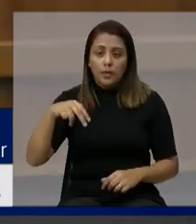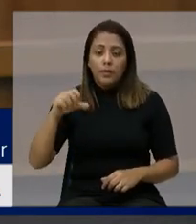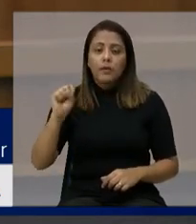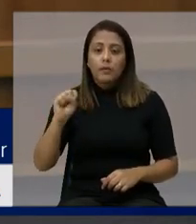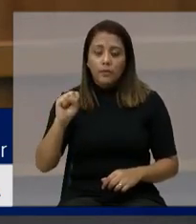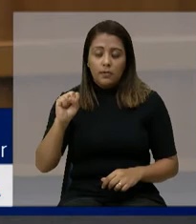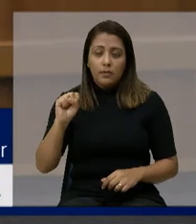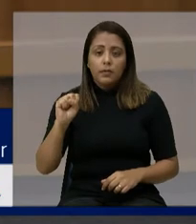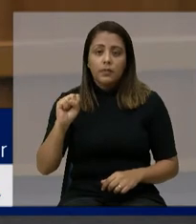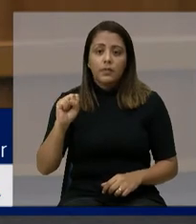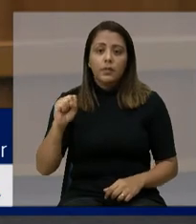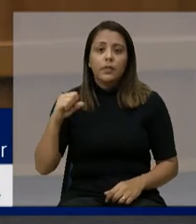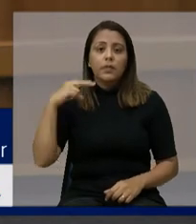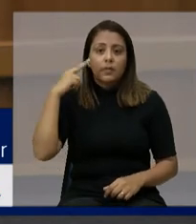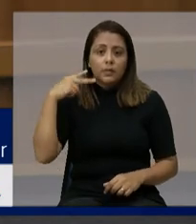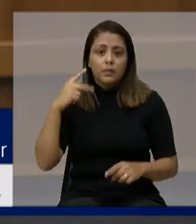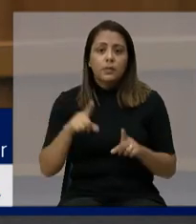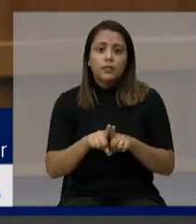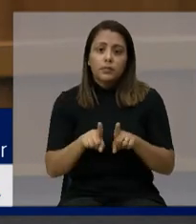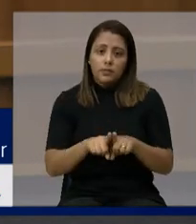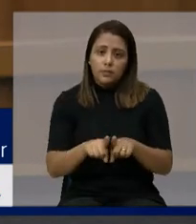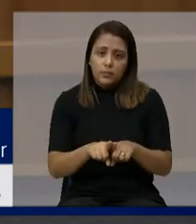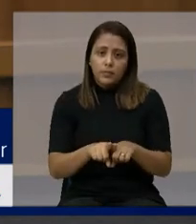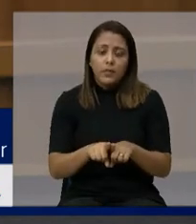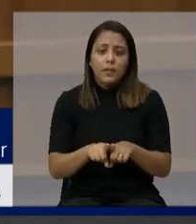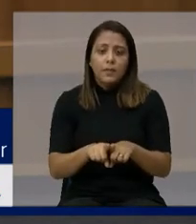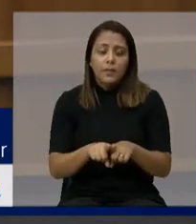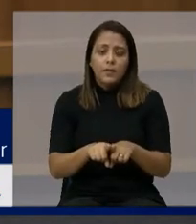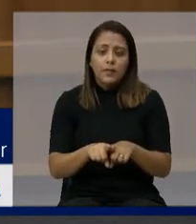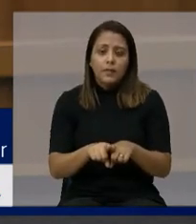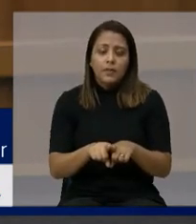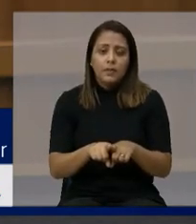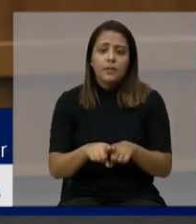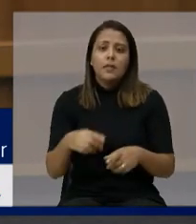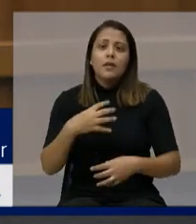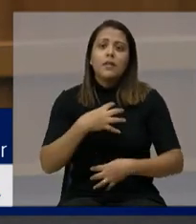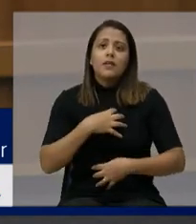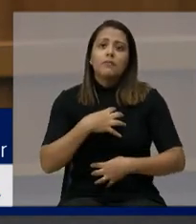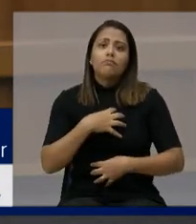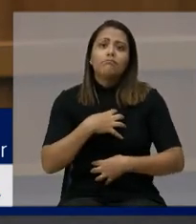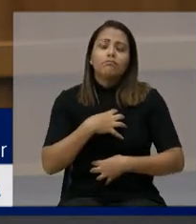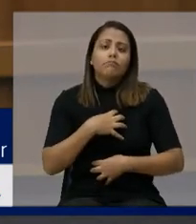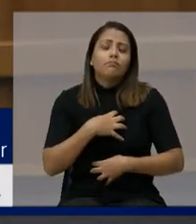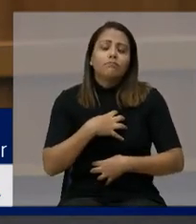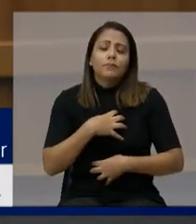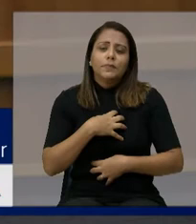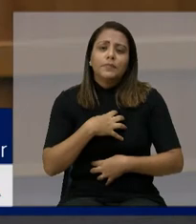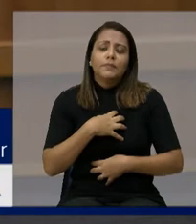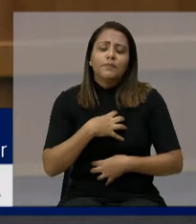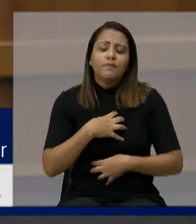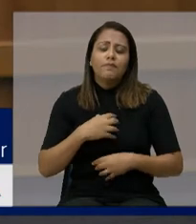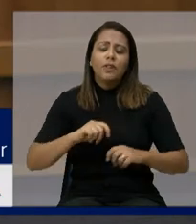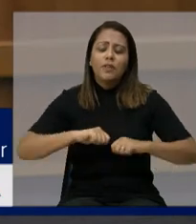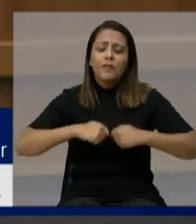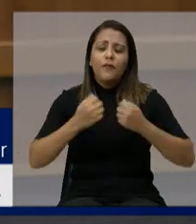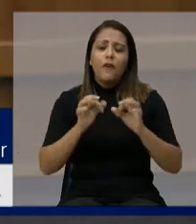Rubão. Então, quero aqui também, Rubão, nossos sentimentos, força para